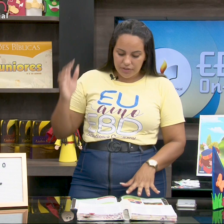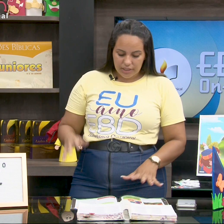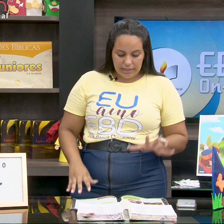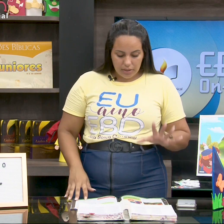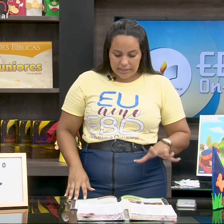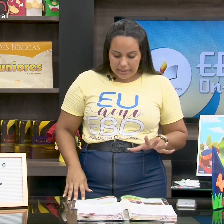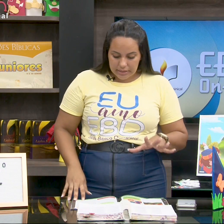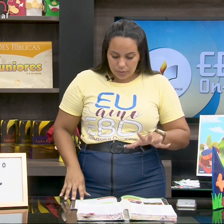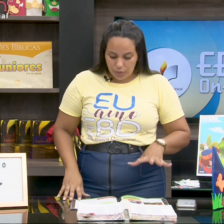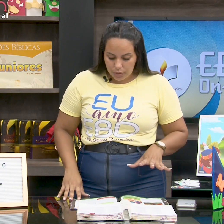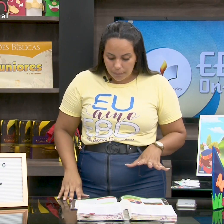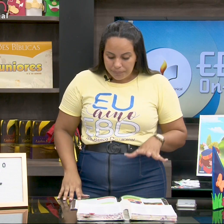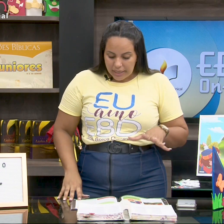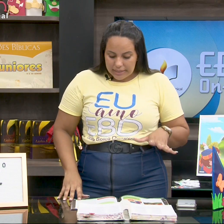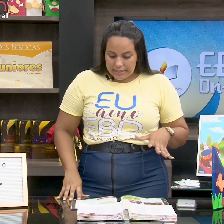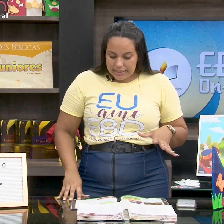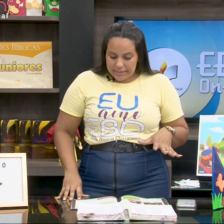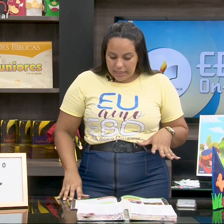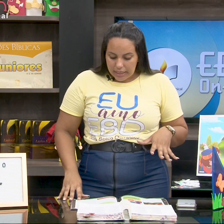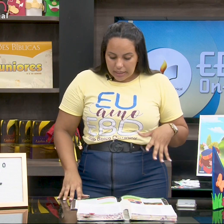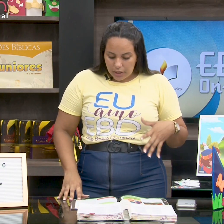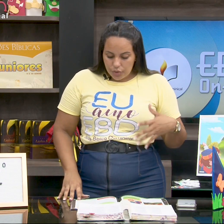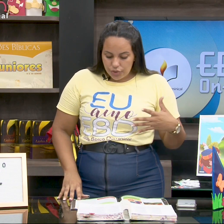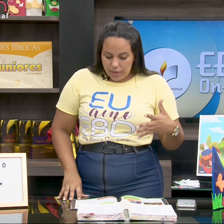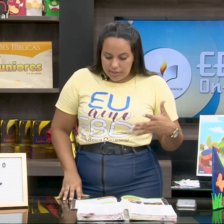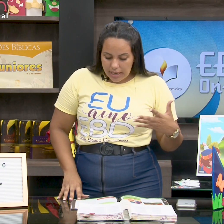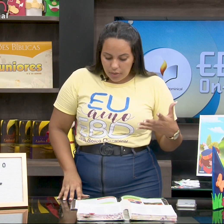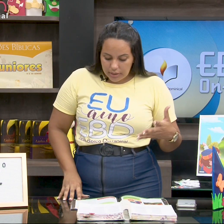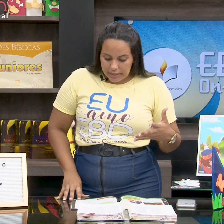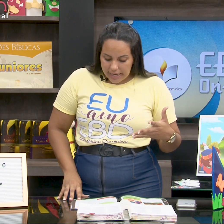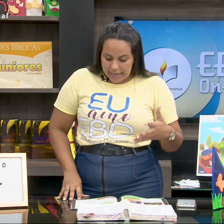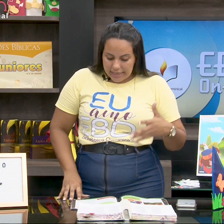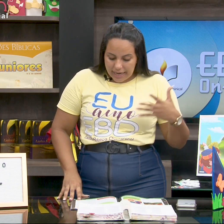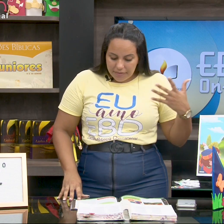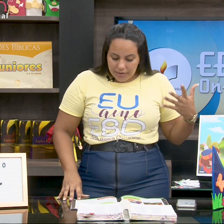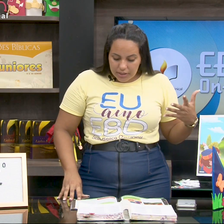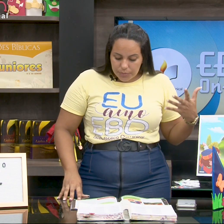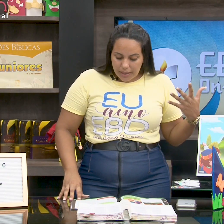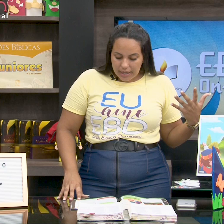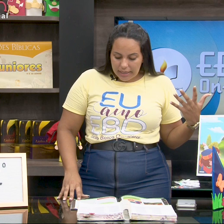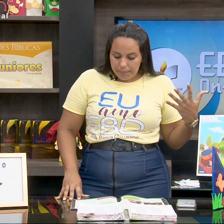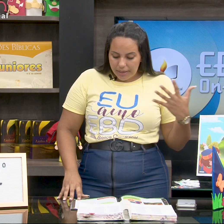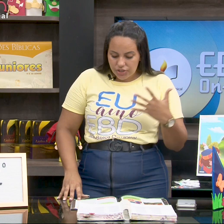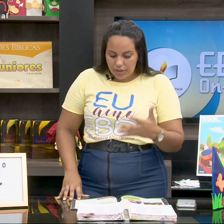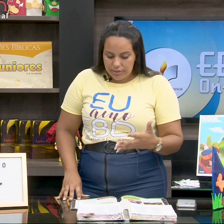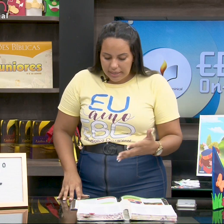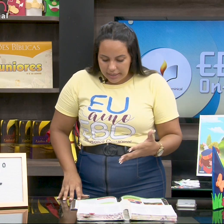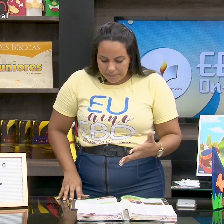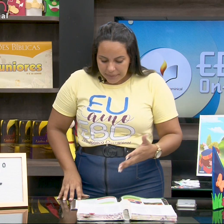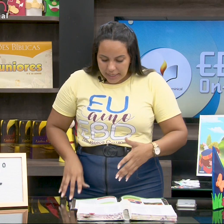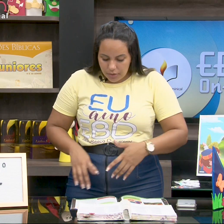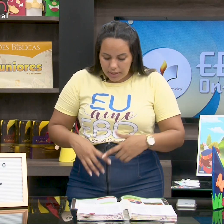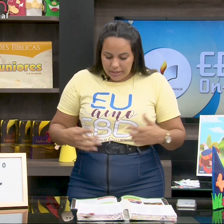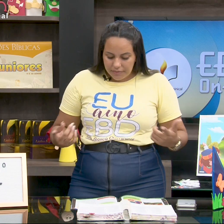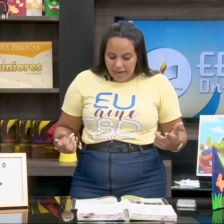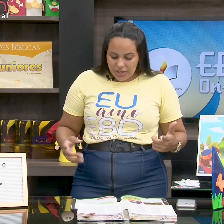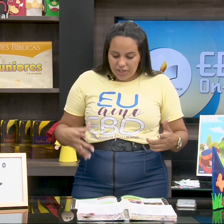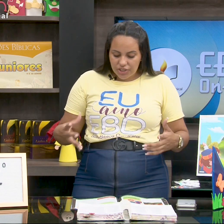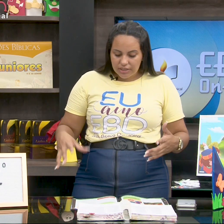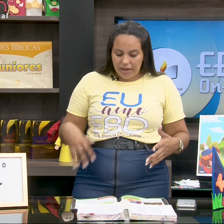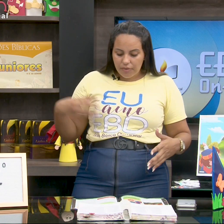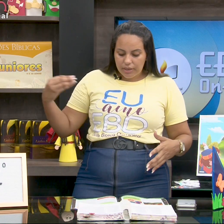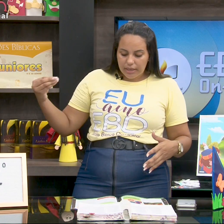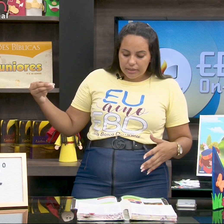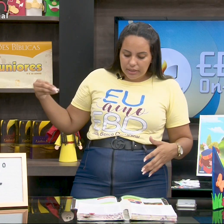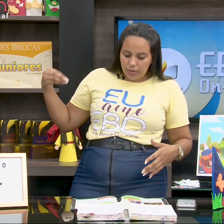da nossa revista aqui, da nossa lição todo, diz assim que os judeus se reuniam em caravanas para ir para Jerusalém. E durante a viagem